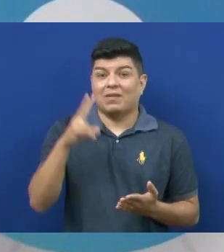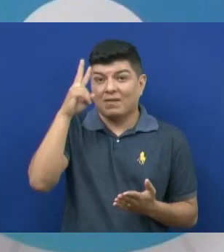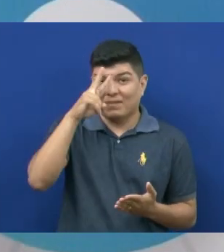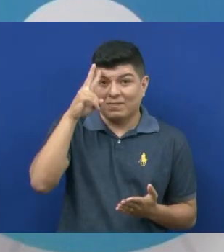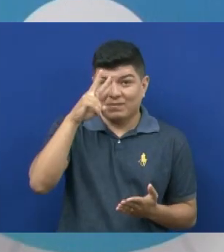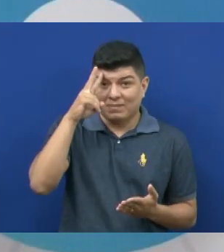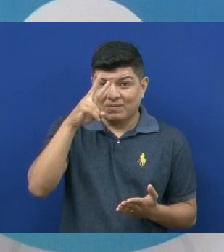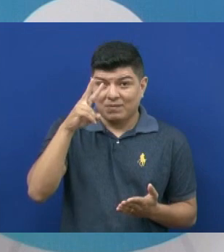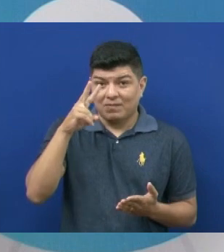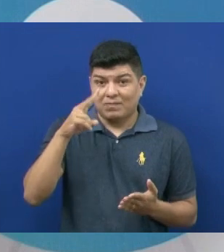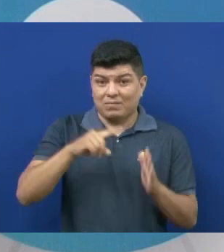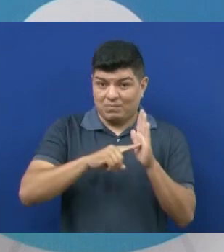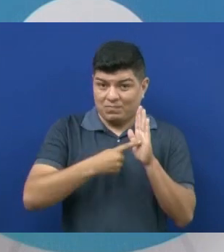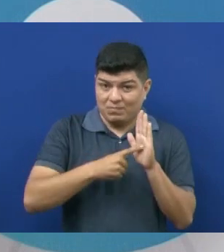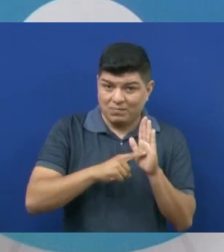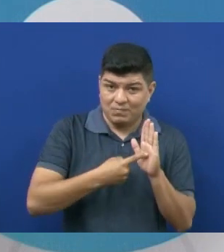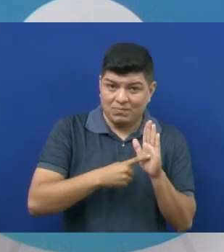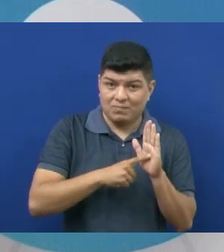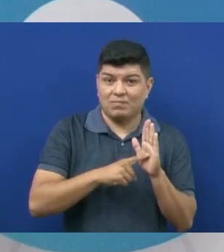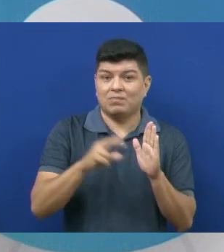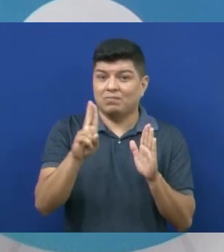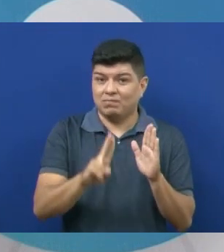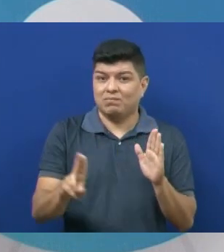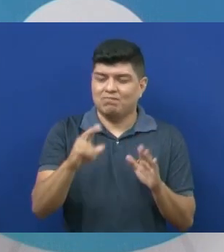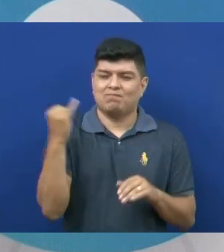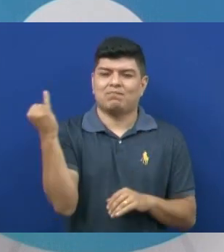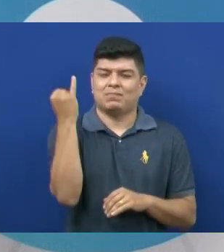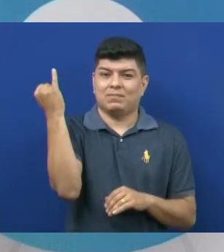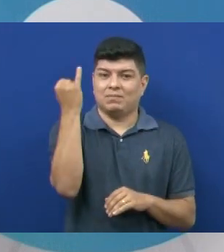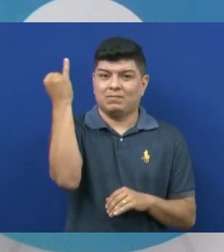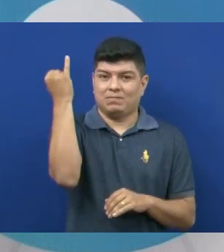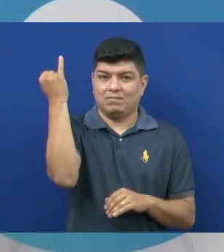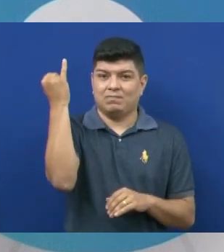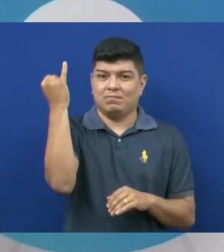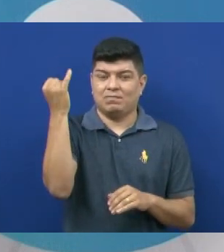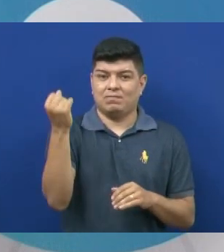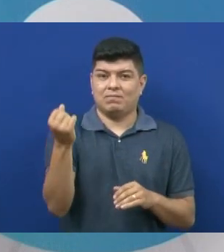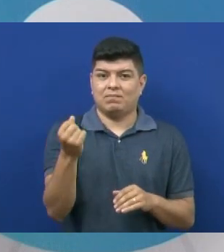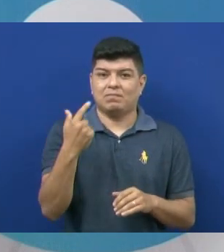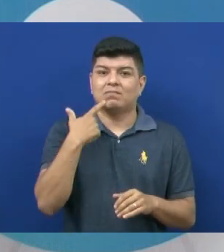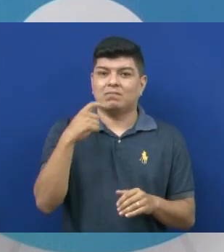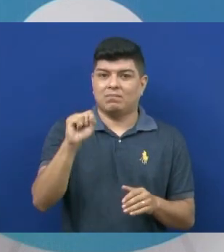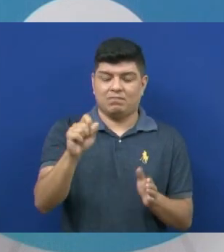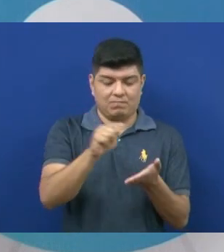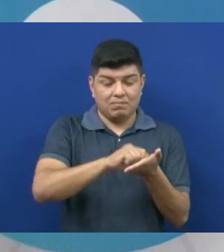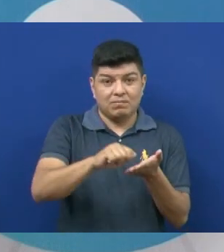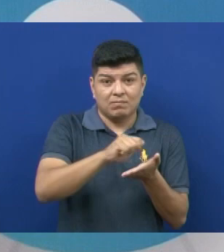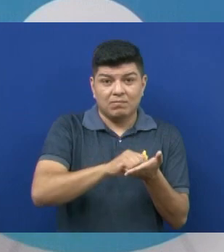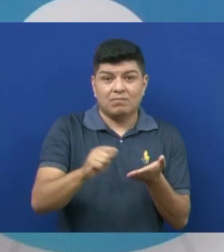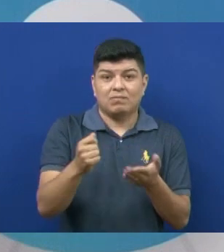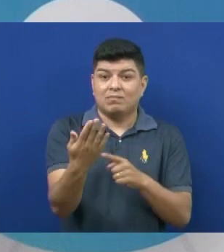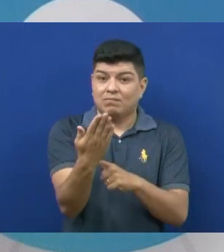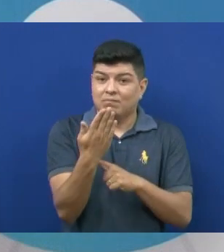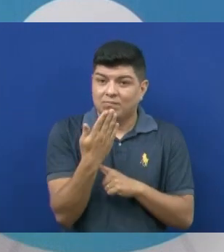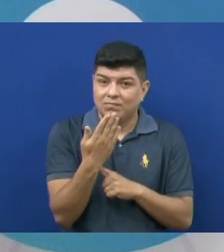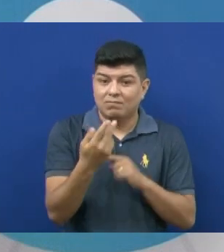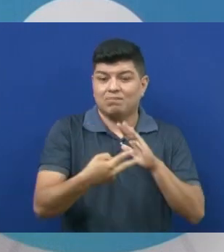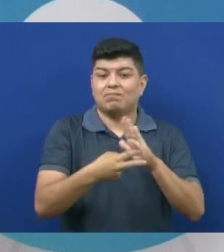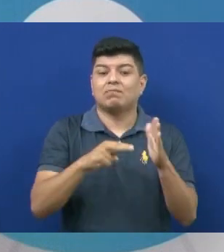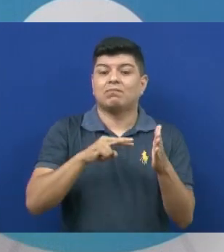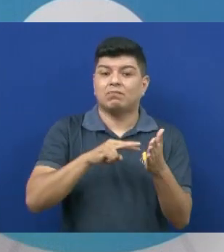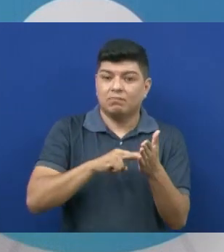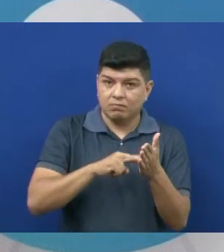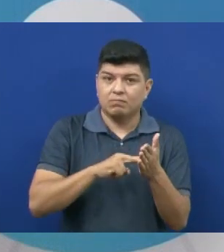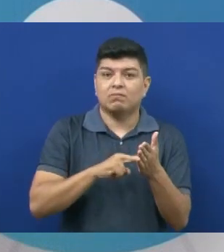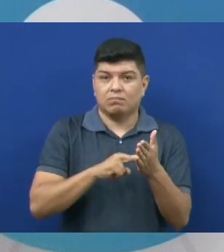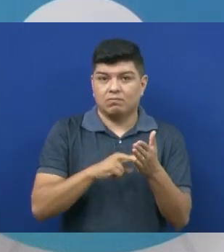Lembrando que os pontos, eles têm uma função muito importante dentro da língua escrita, porque eles vão nos ajudar a atribuir significado